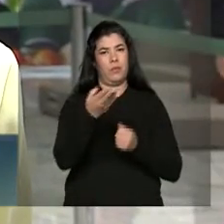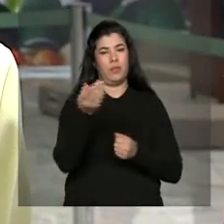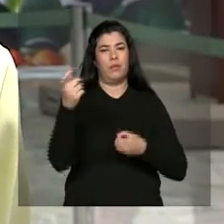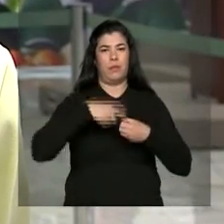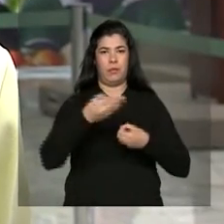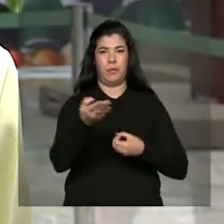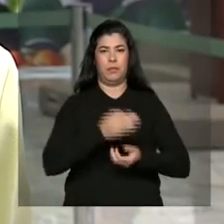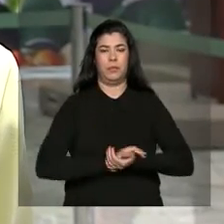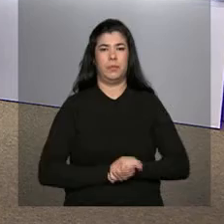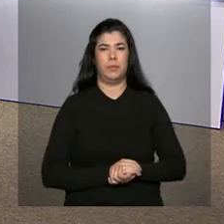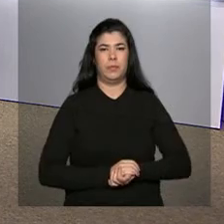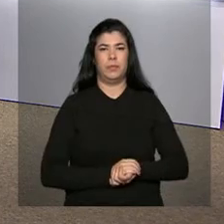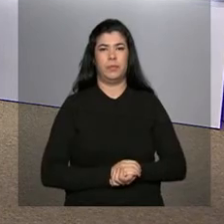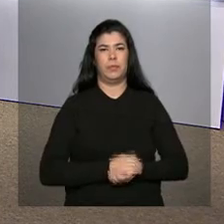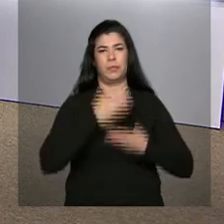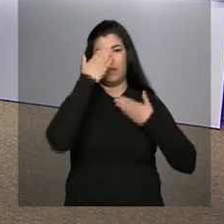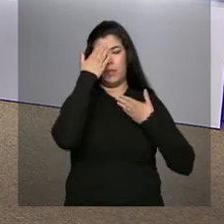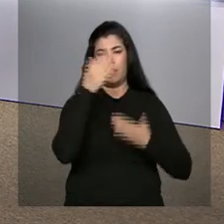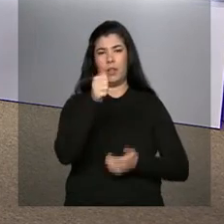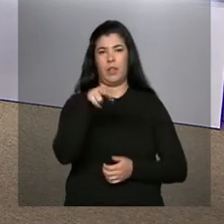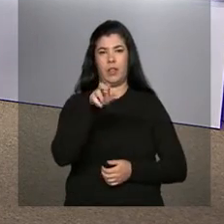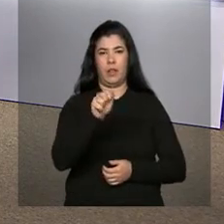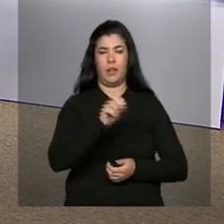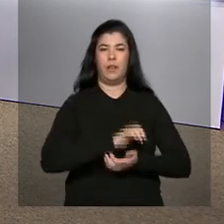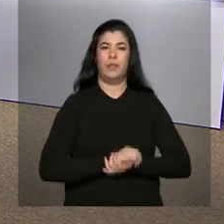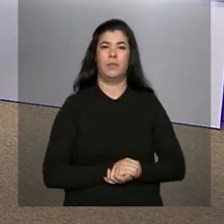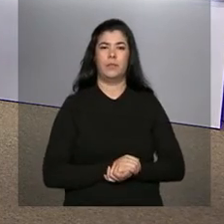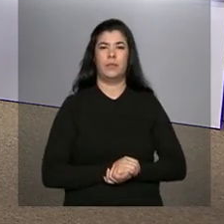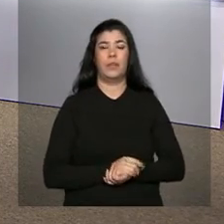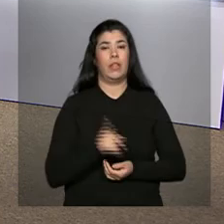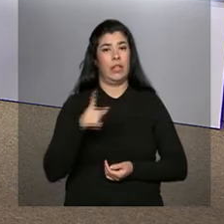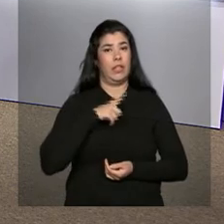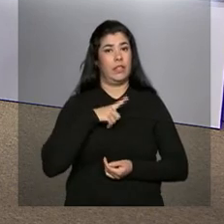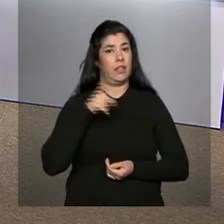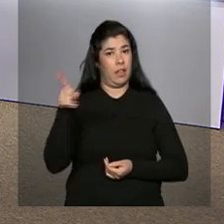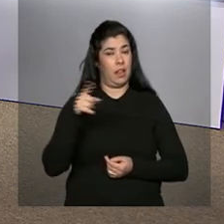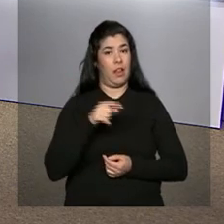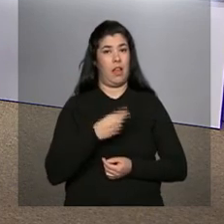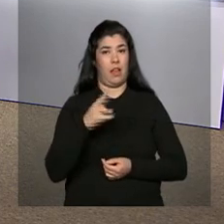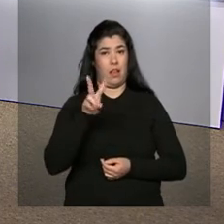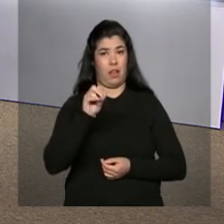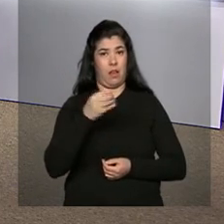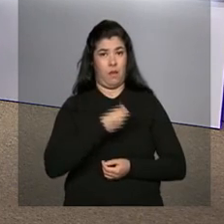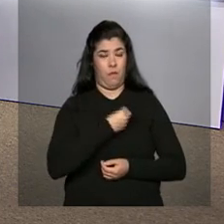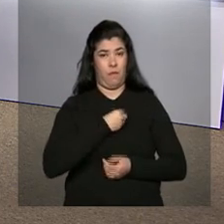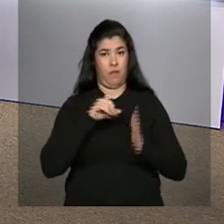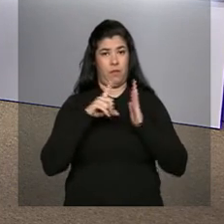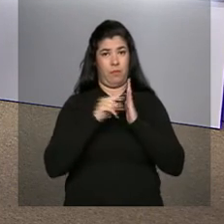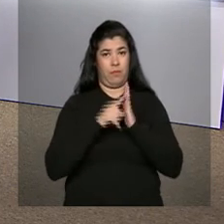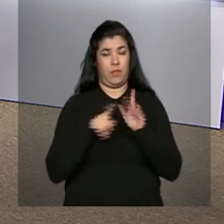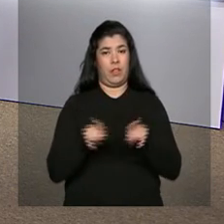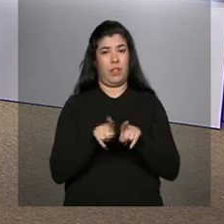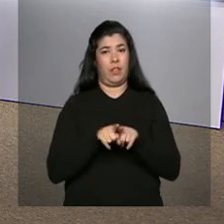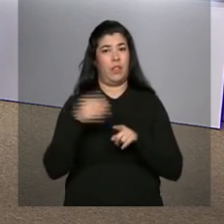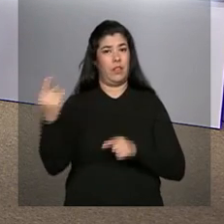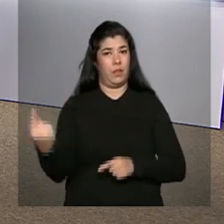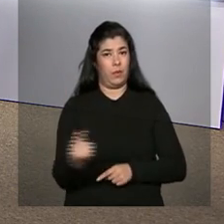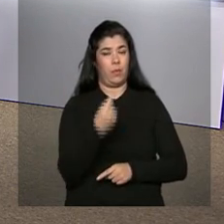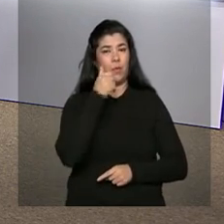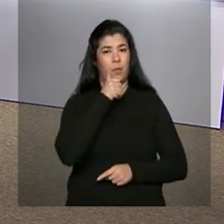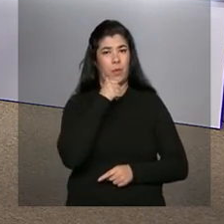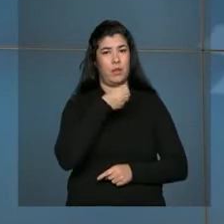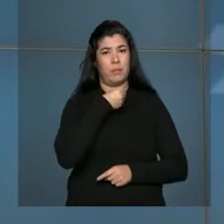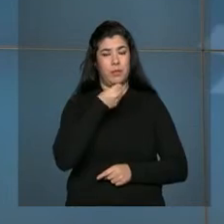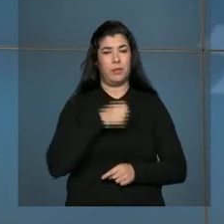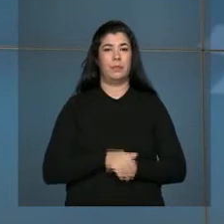você aí no estúdio. Obrigada, Ana Gabriela. Ana Gabriela, que está ao vivo lá no Palácio do Planalto e trouxe agora mais um entrevistado para